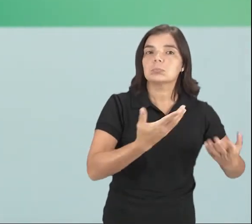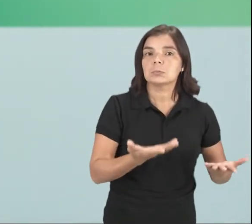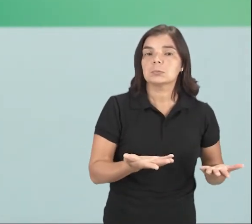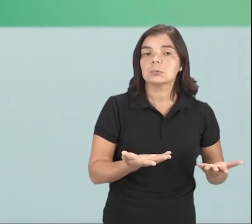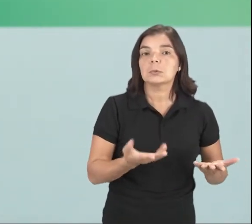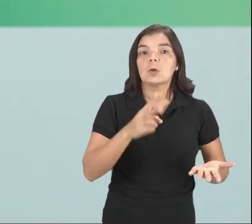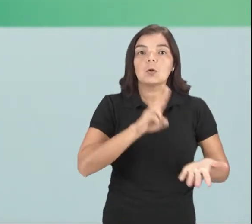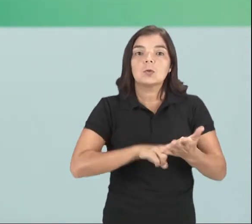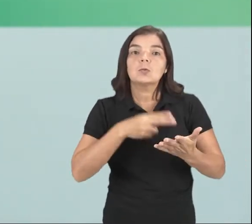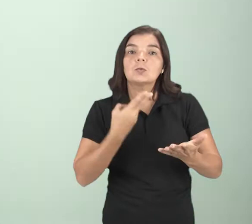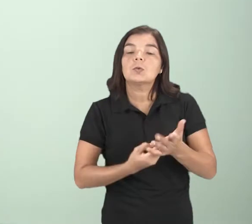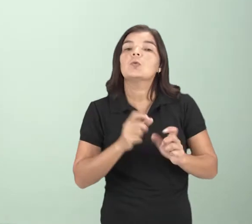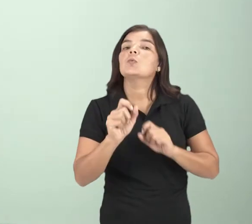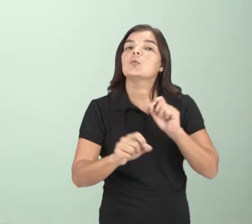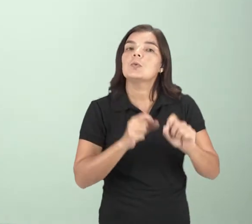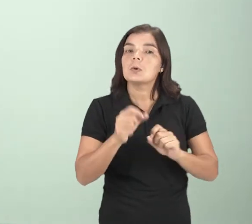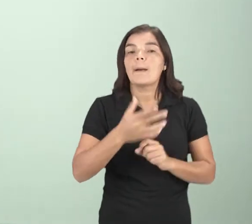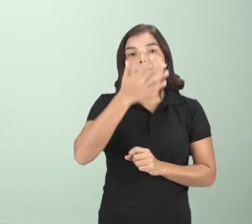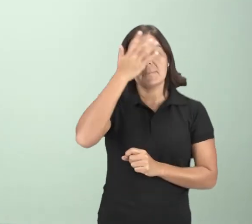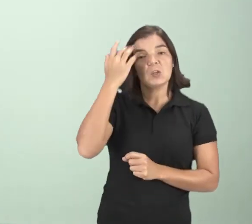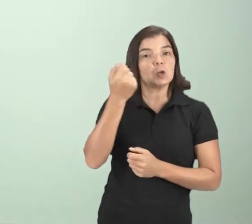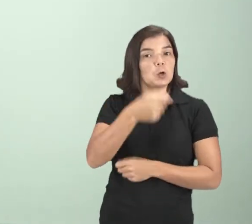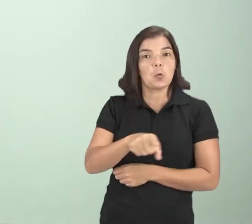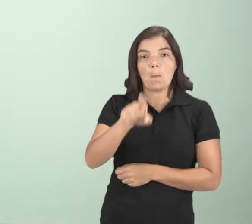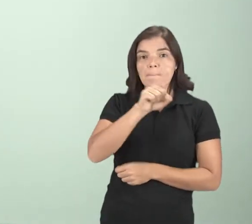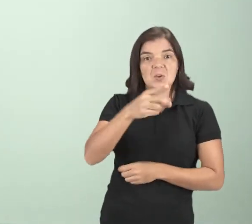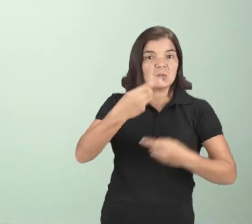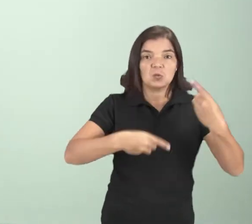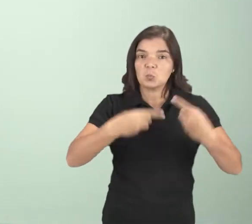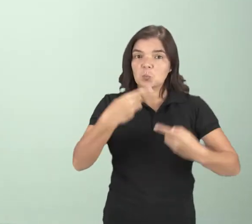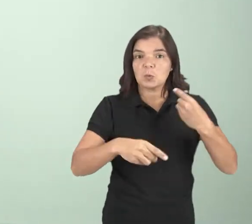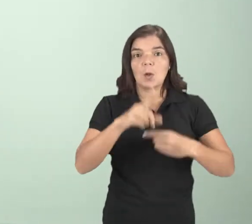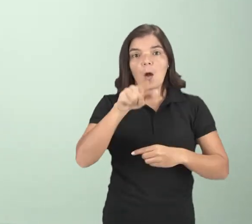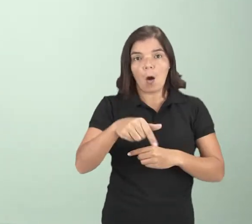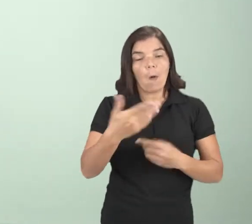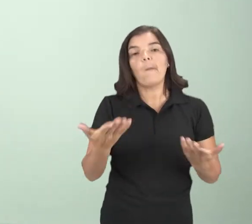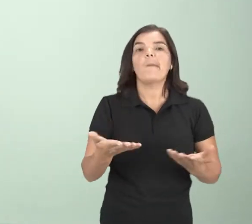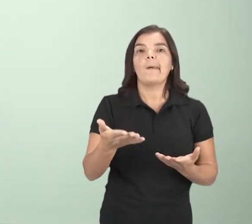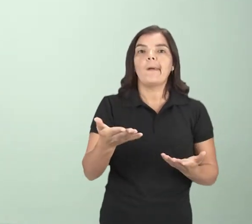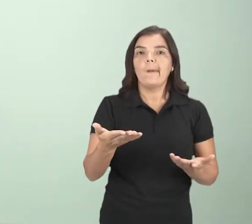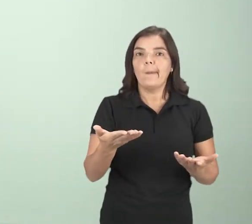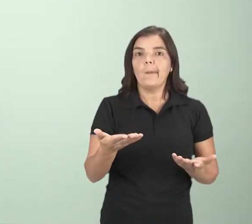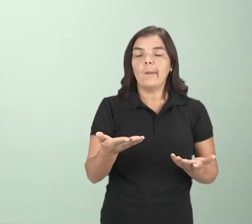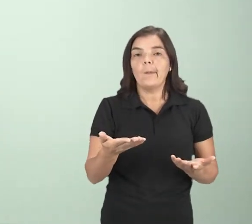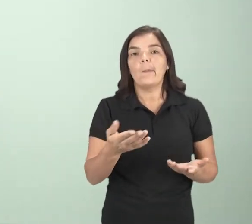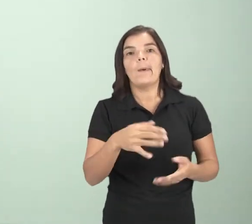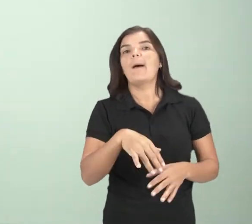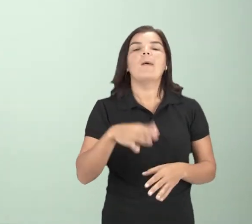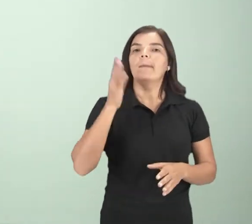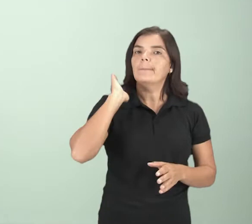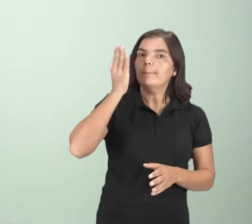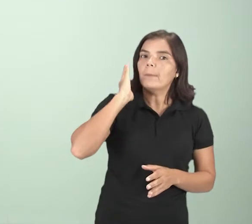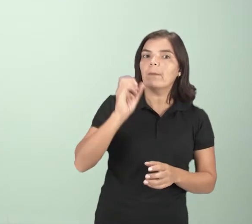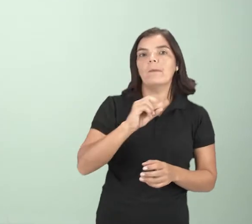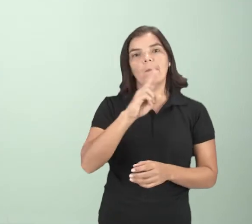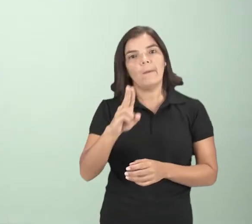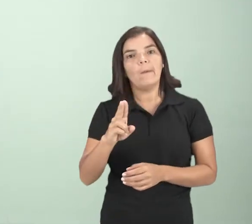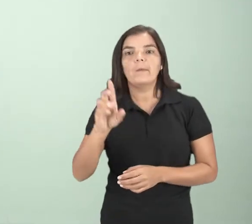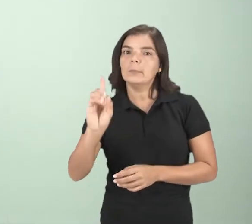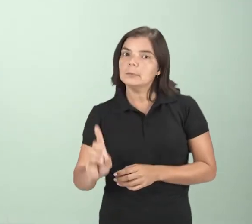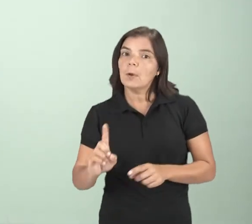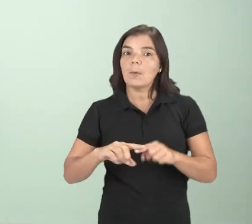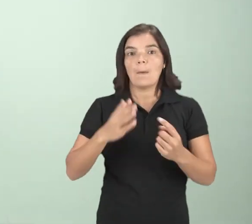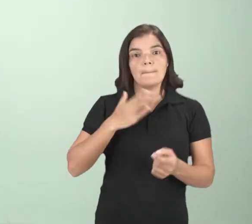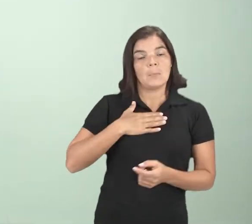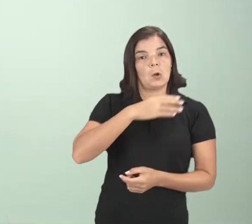A tradução correta seria: aquele que não precisa de política ou é uma besta ou é um deus. Então, para Aristóteles e para